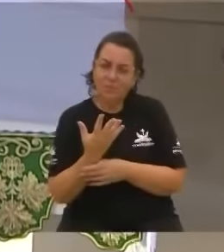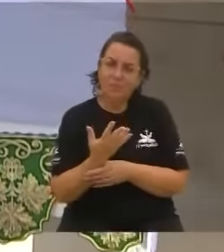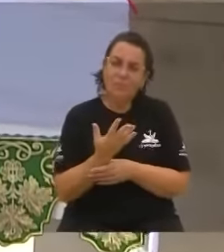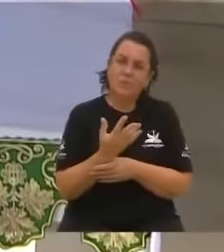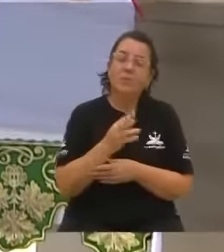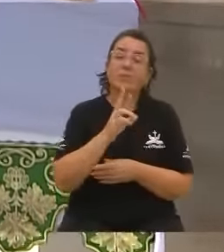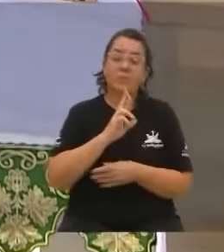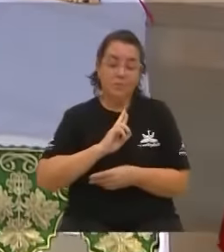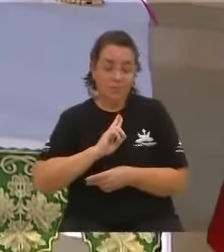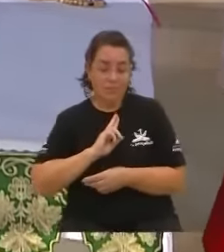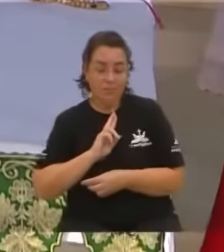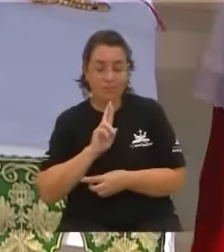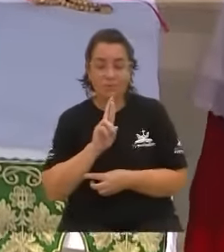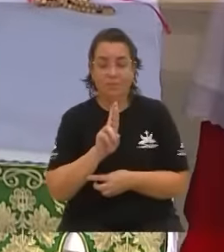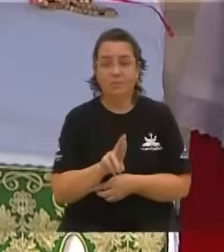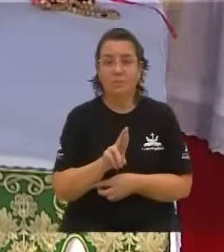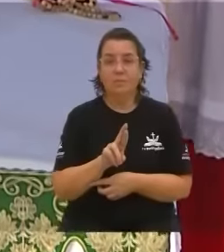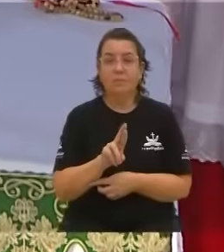criaste a